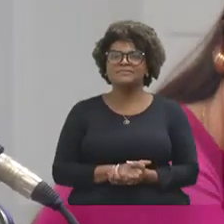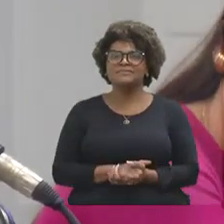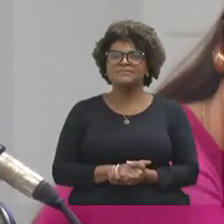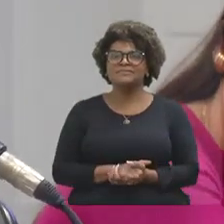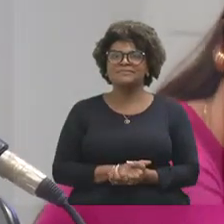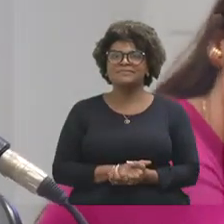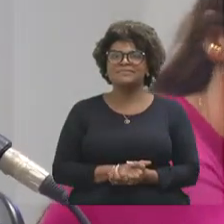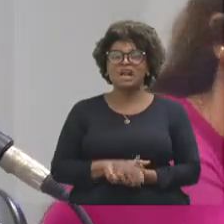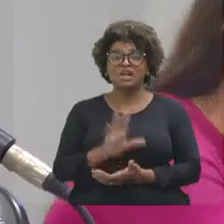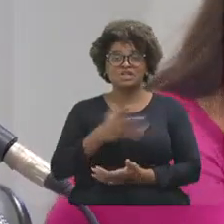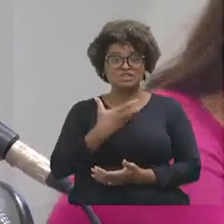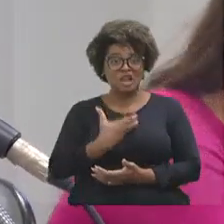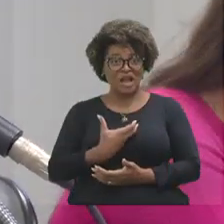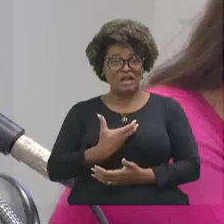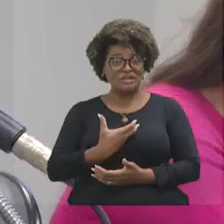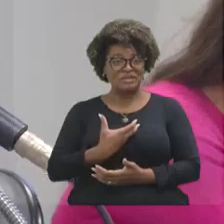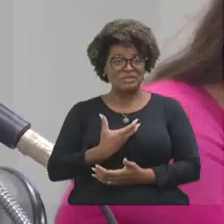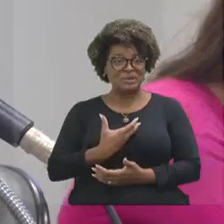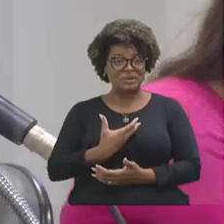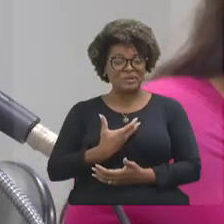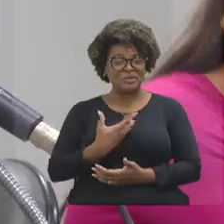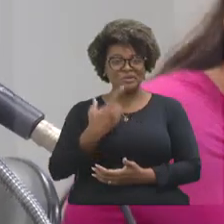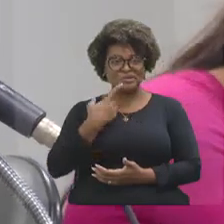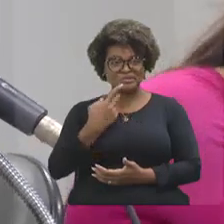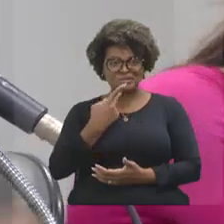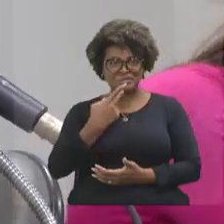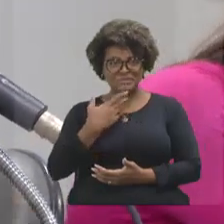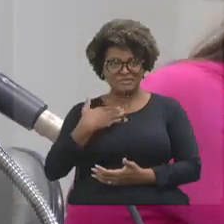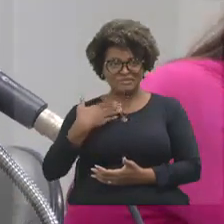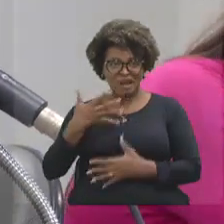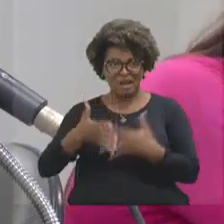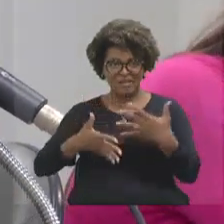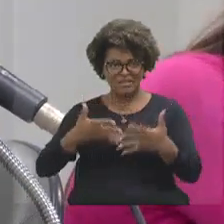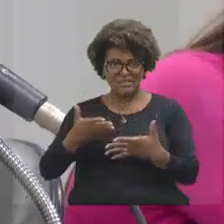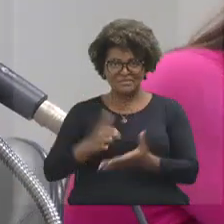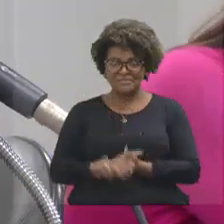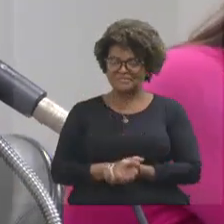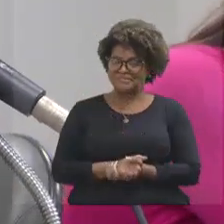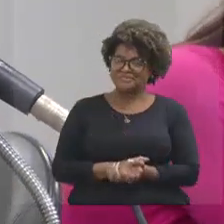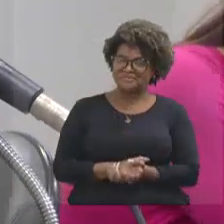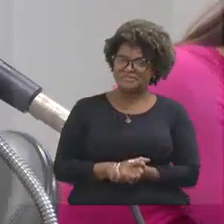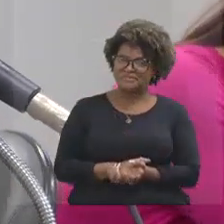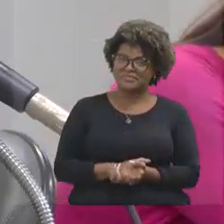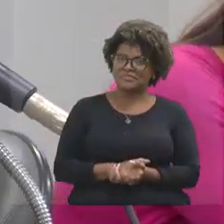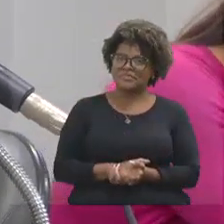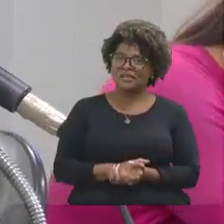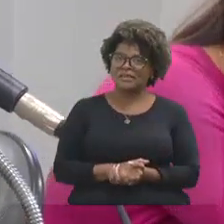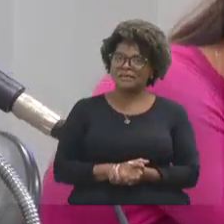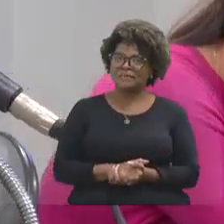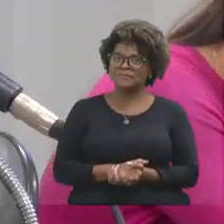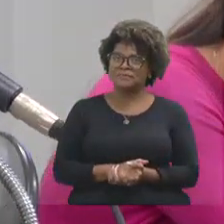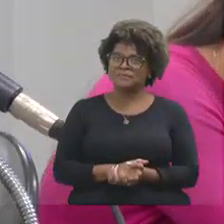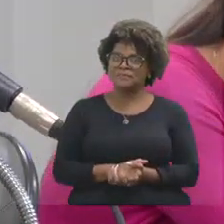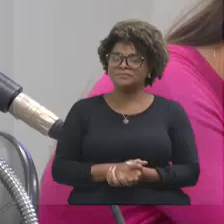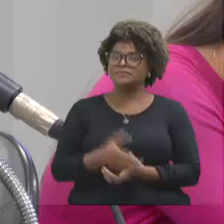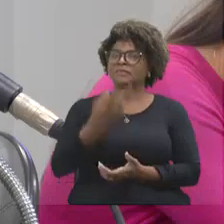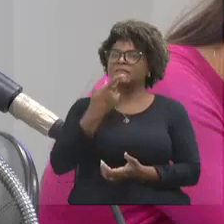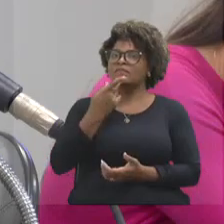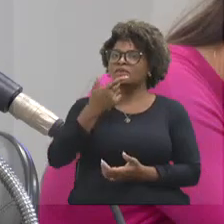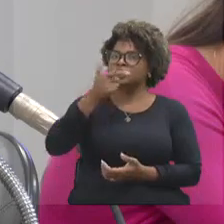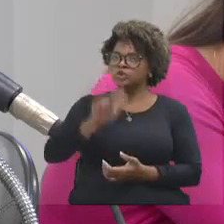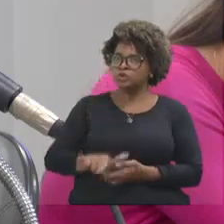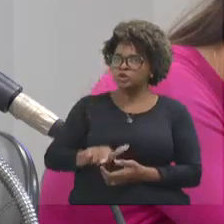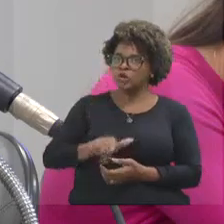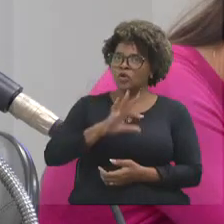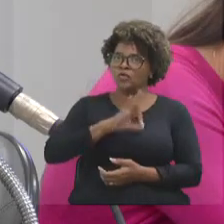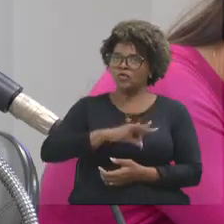eu cobrar não pelo contrário Mas voltando a questão do piso da enfermagem